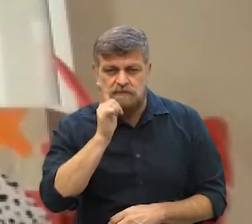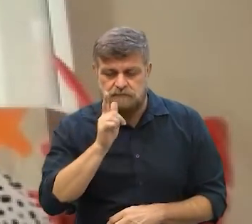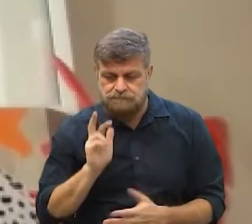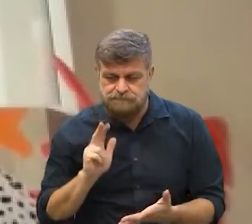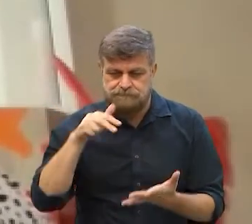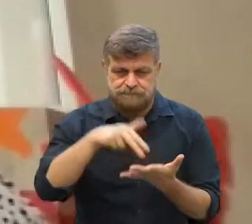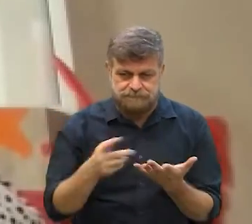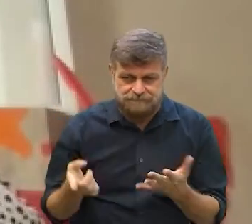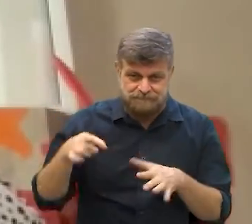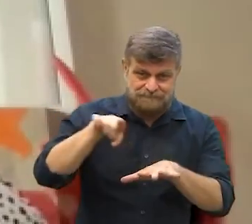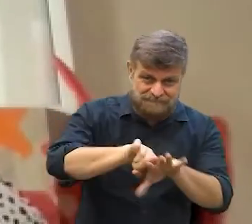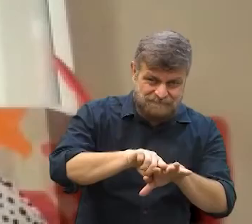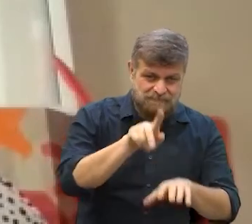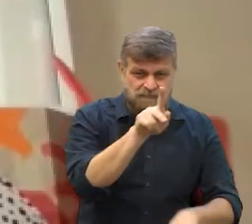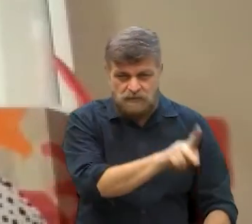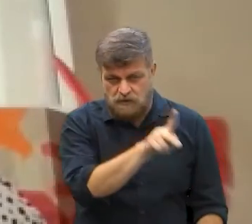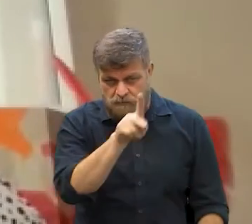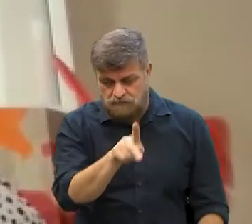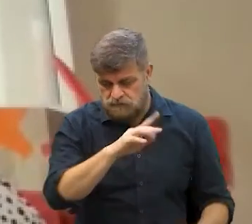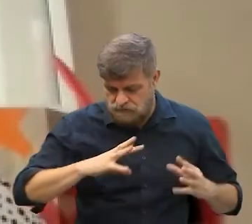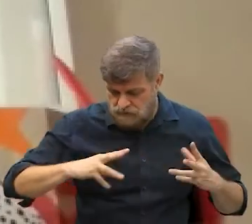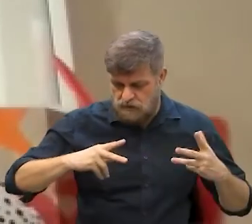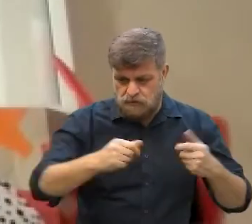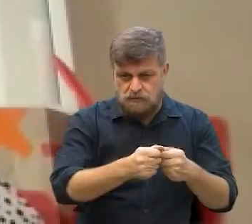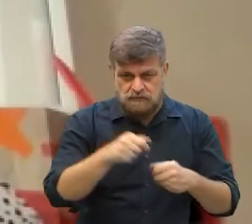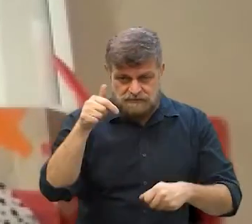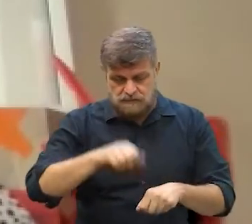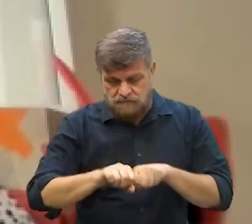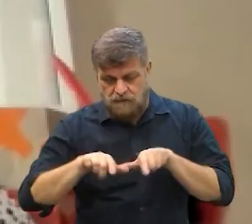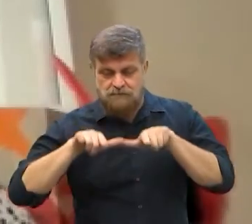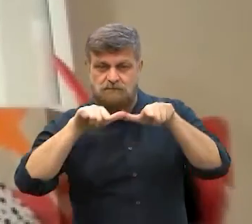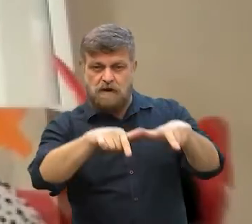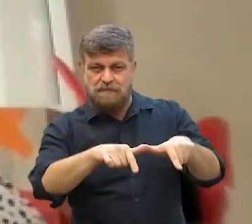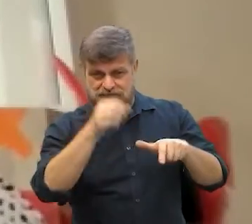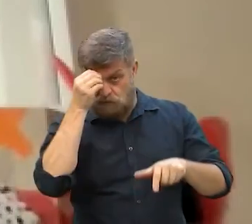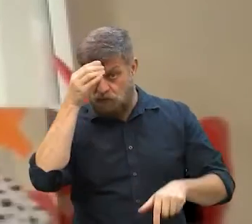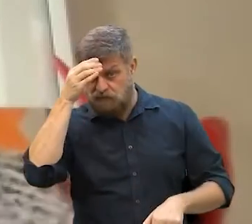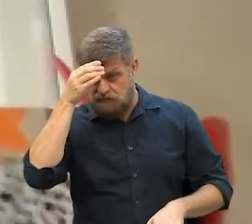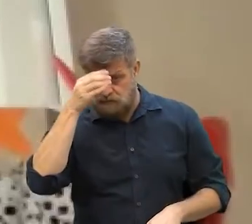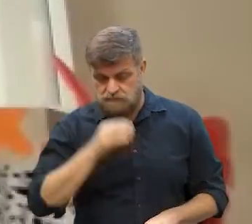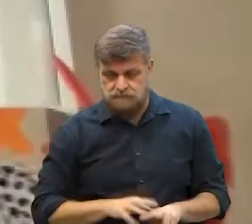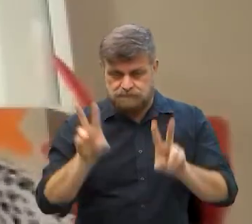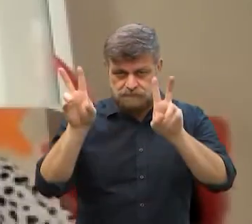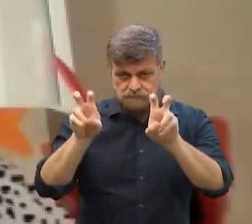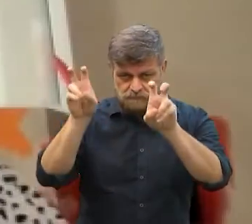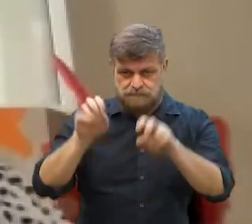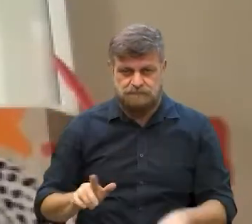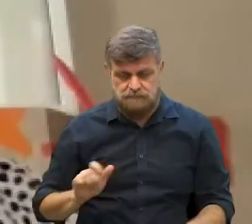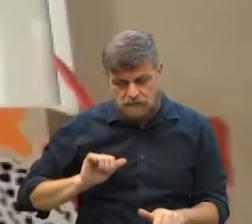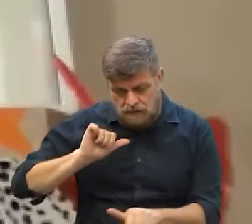os professores, eles todos tivessem uma formação diretamente ligada, né,